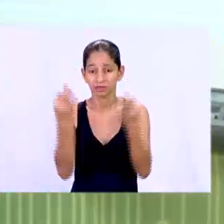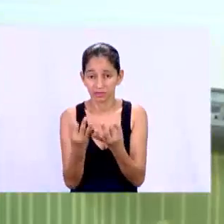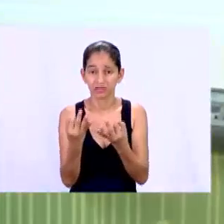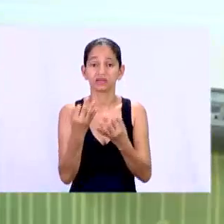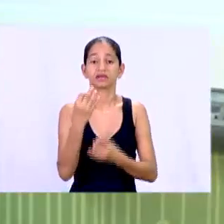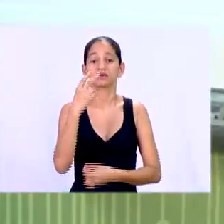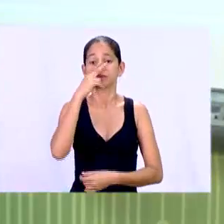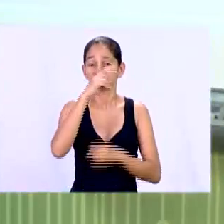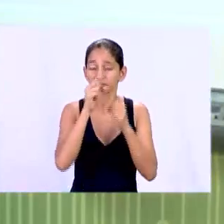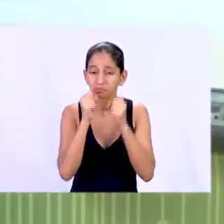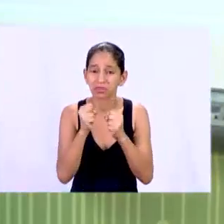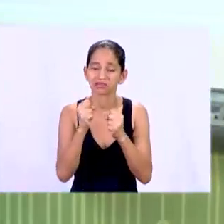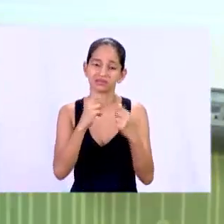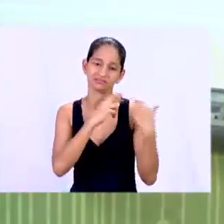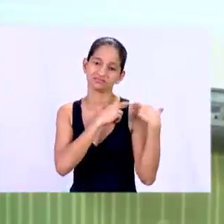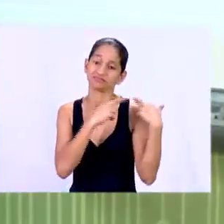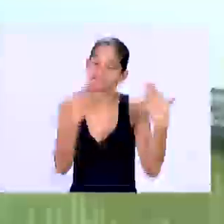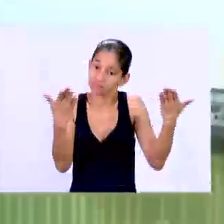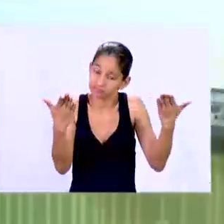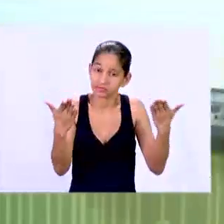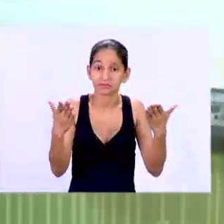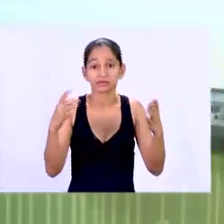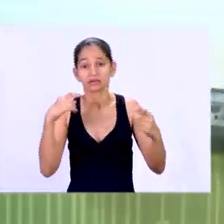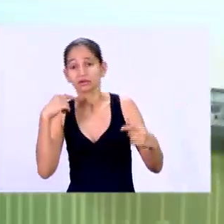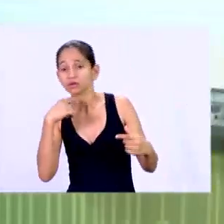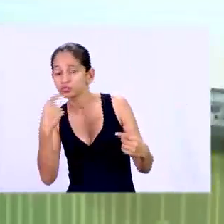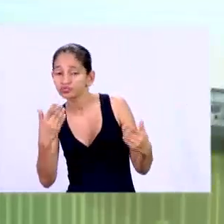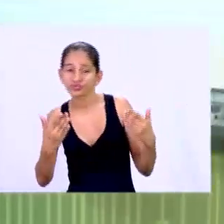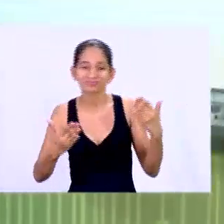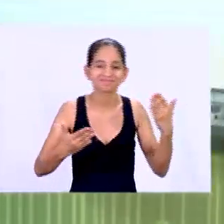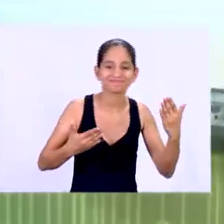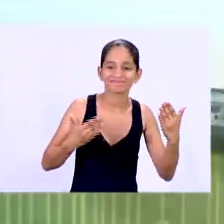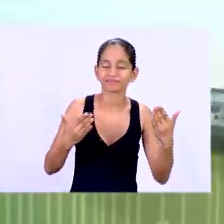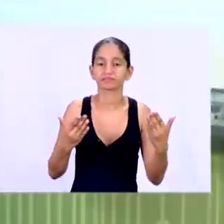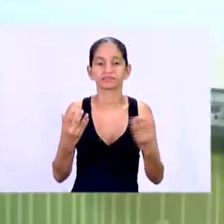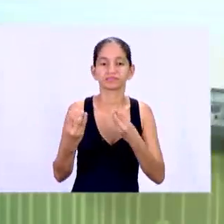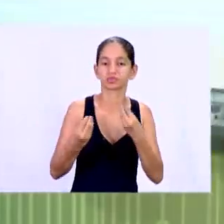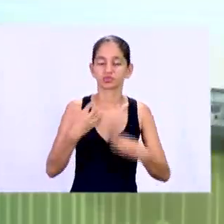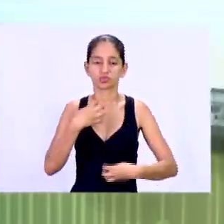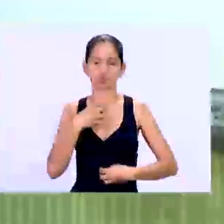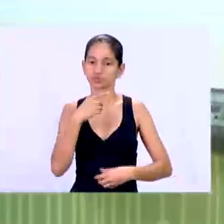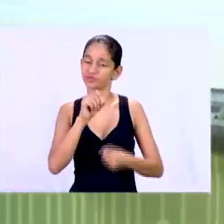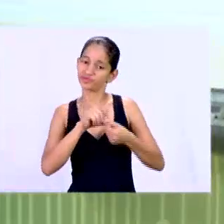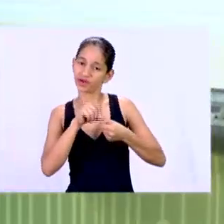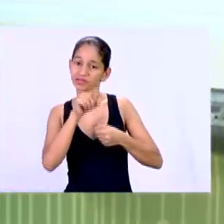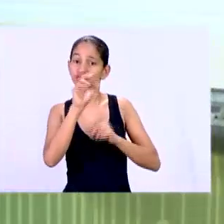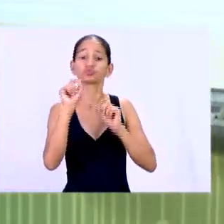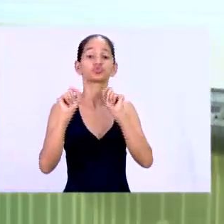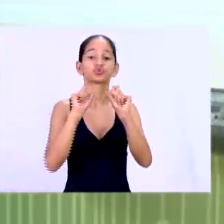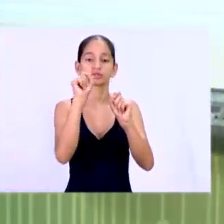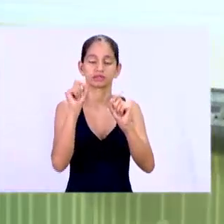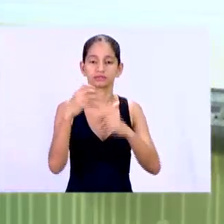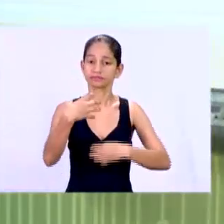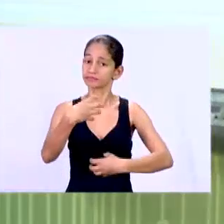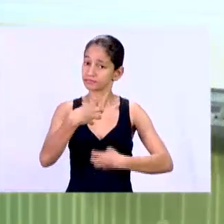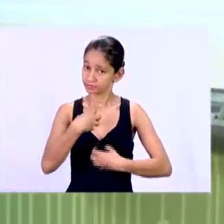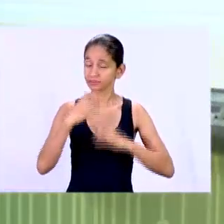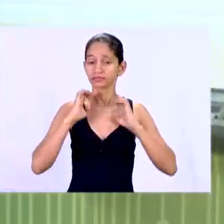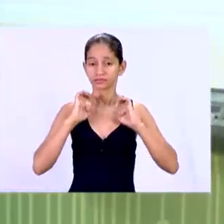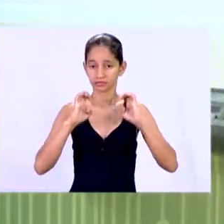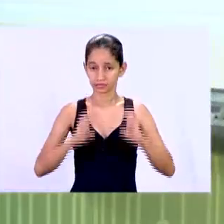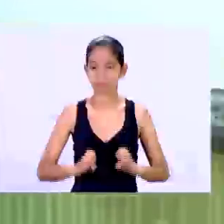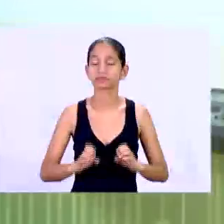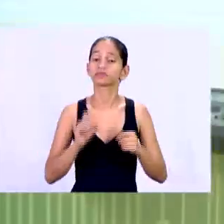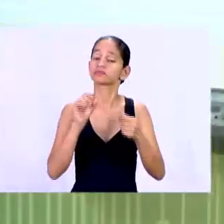questões morais, e a gente fica meio na dúvida, né? Como lidar com essa situação? Então, uma conduta ética